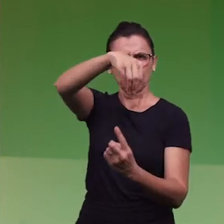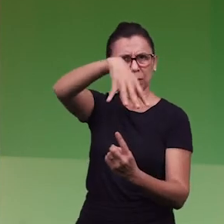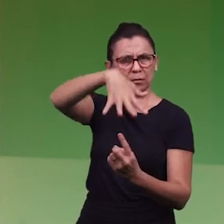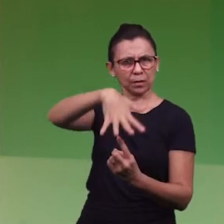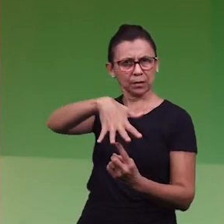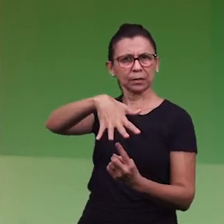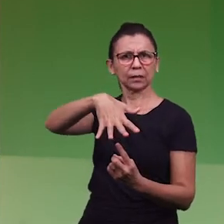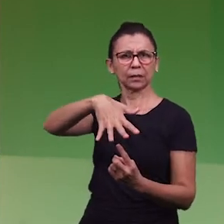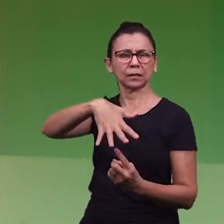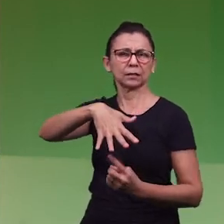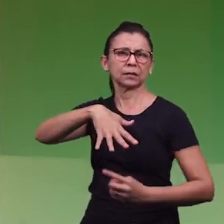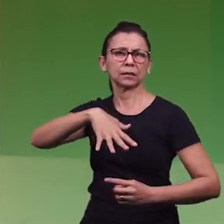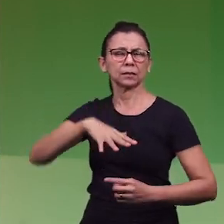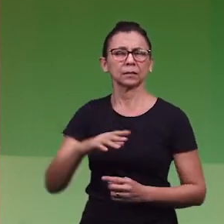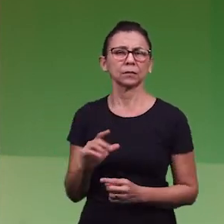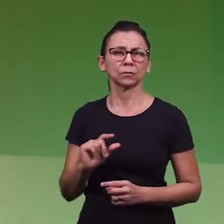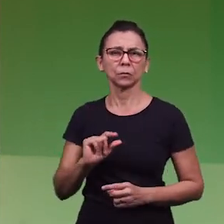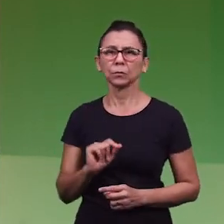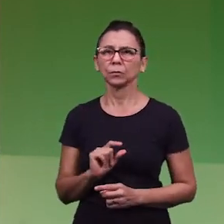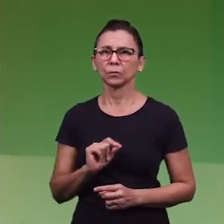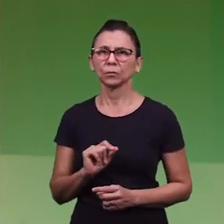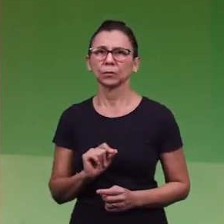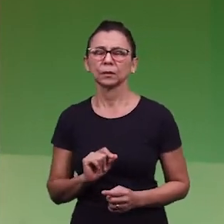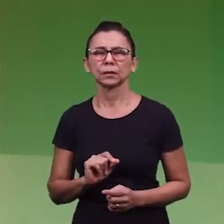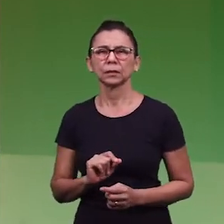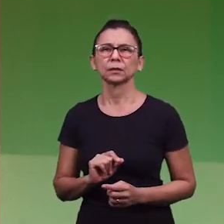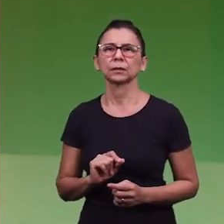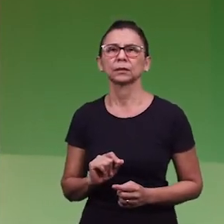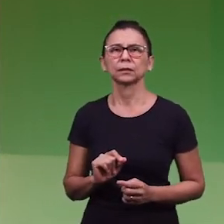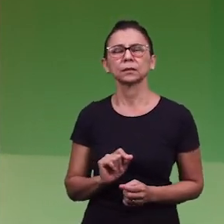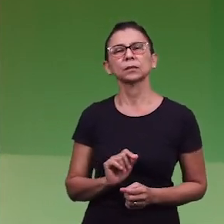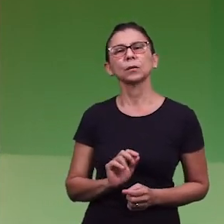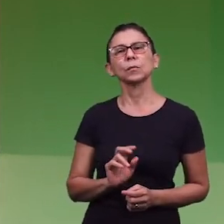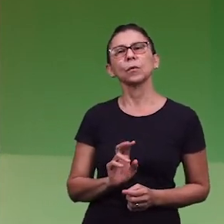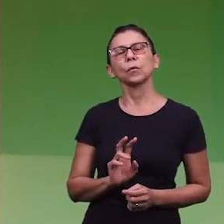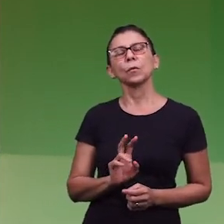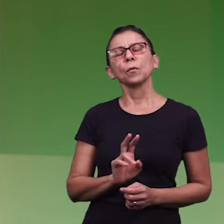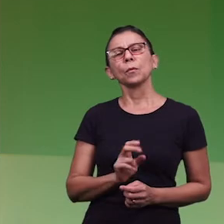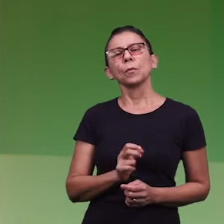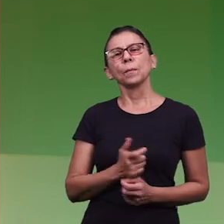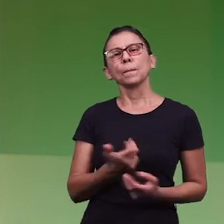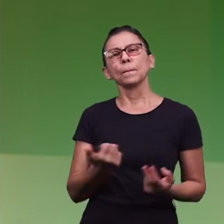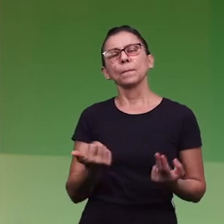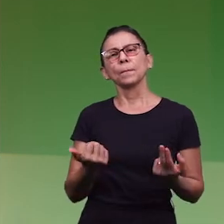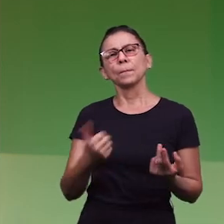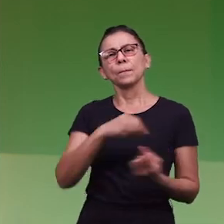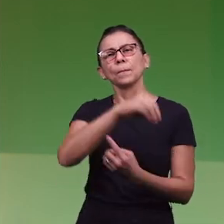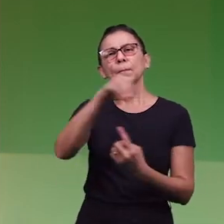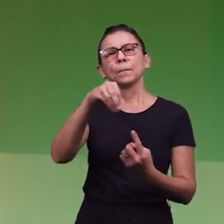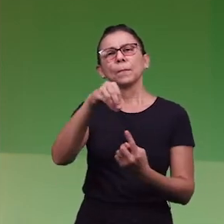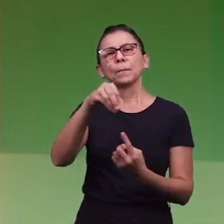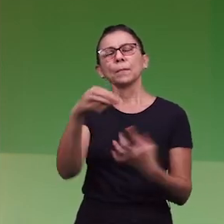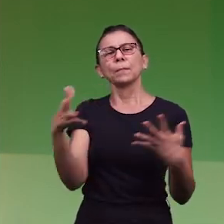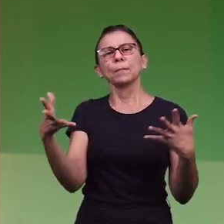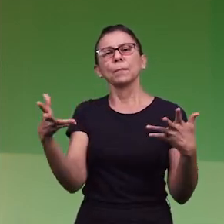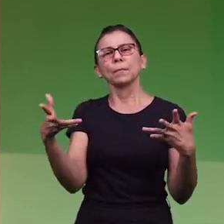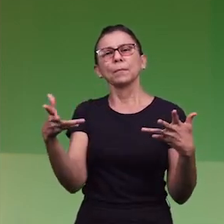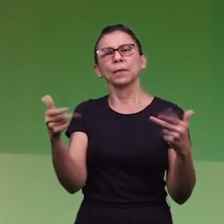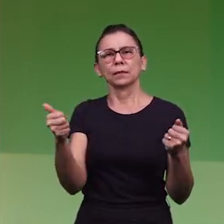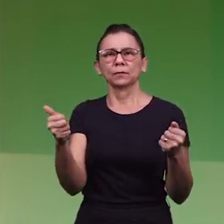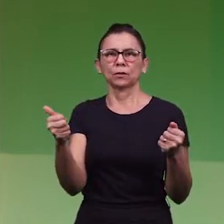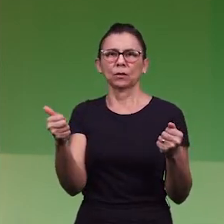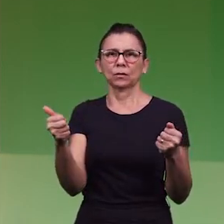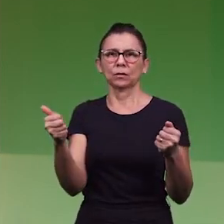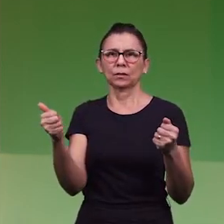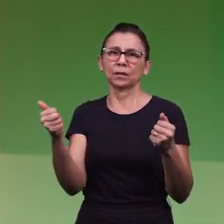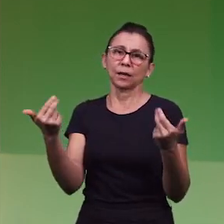graça, são palavras que compõem essa preciosidade que o Senhor põe à nossa disposição, né? Não vem de vós, é dom de